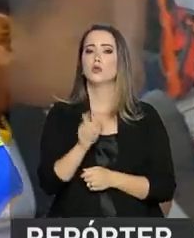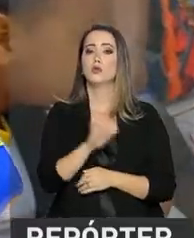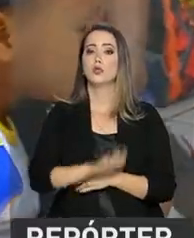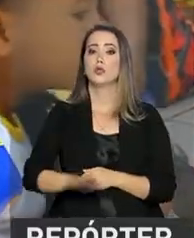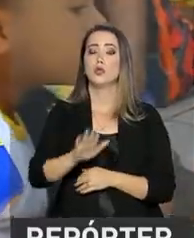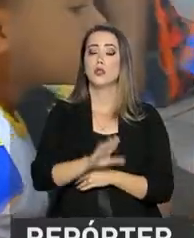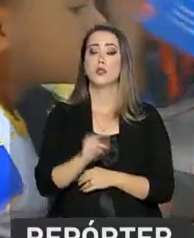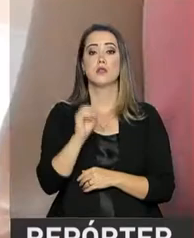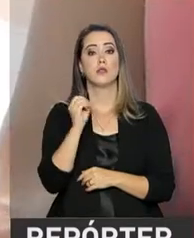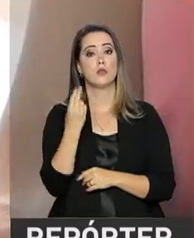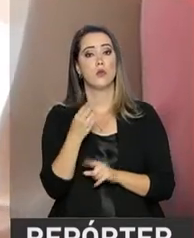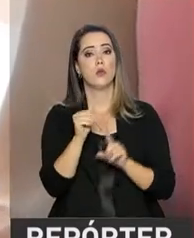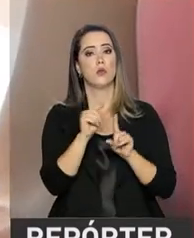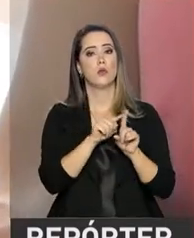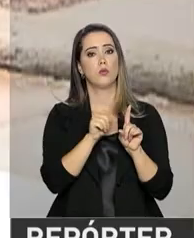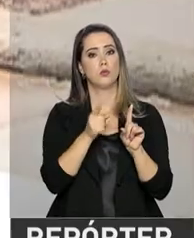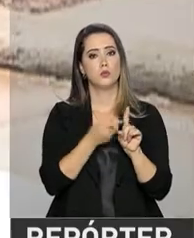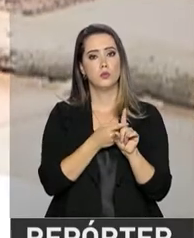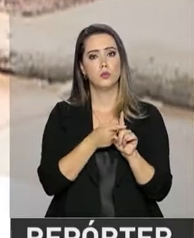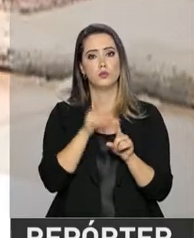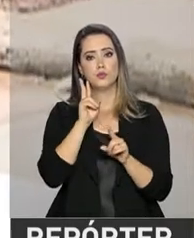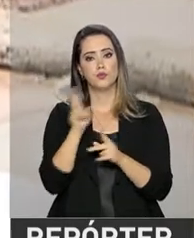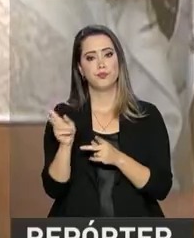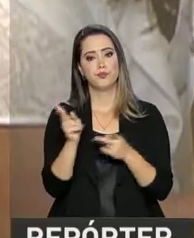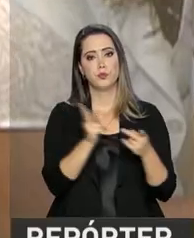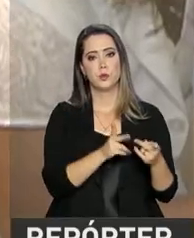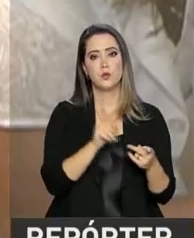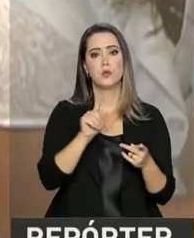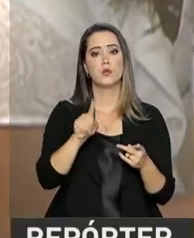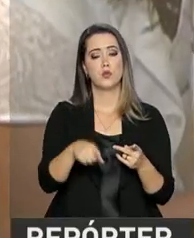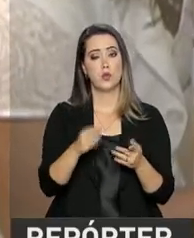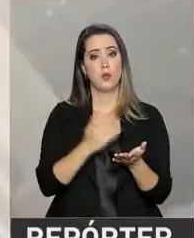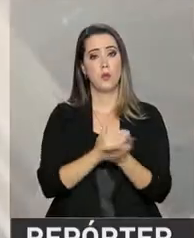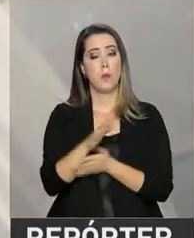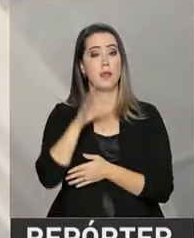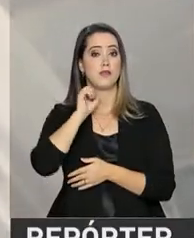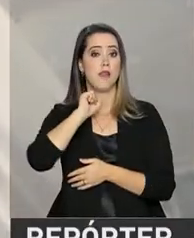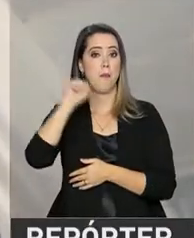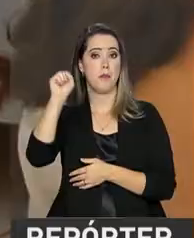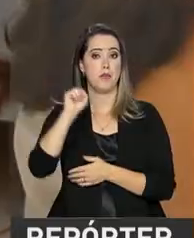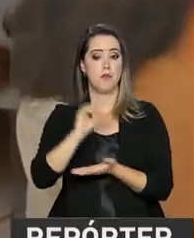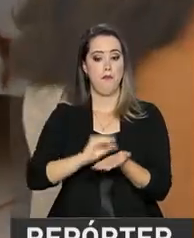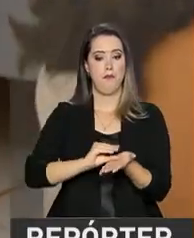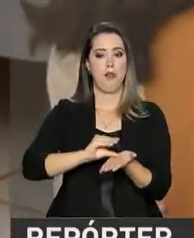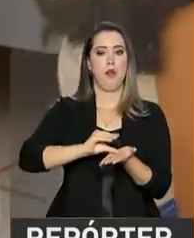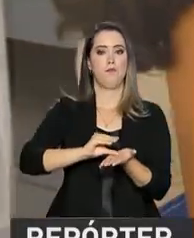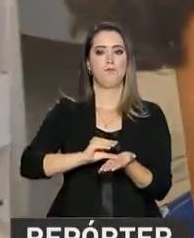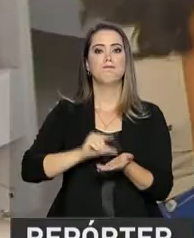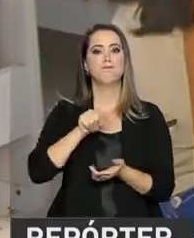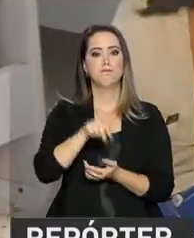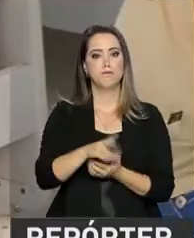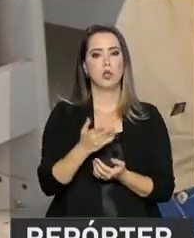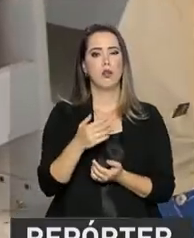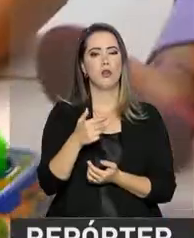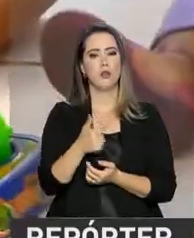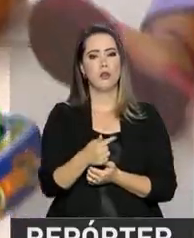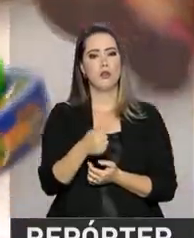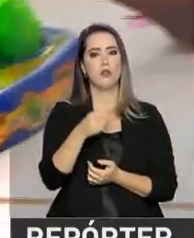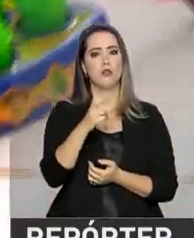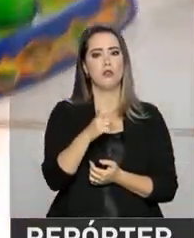acompanhadas e o reajuste já vale para o mês de abril com isso o repasse às prefeituras chega a